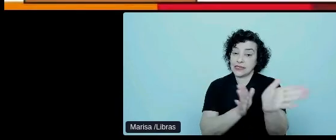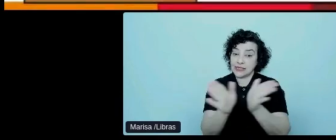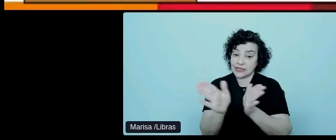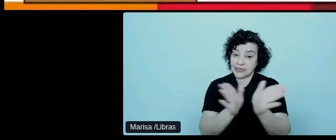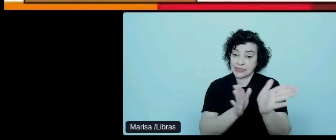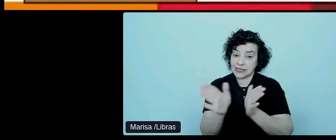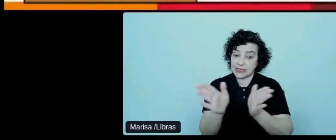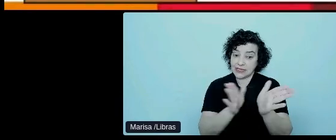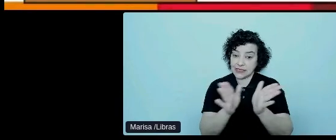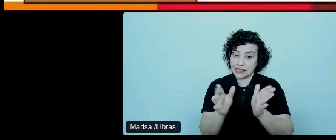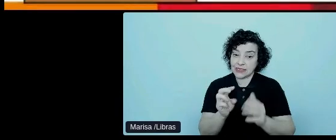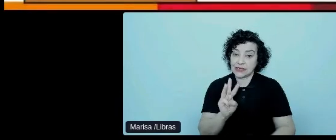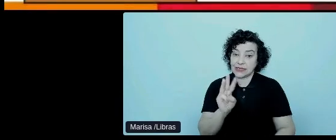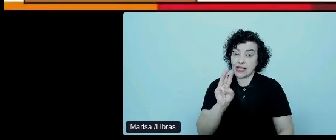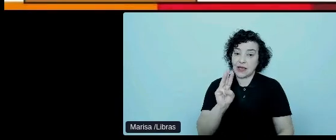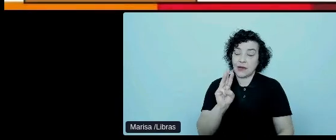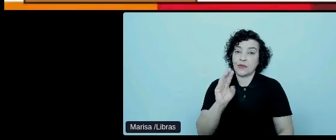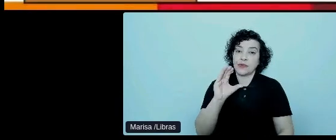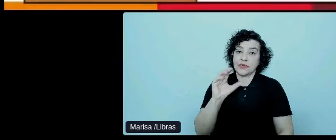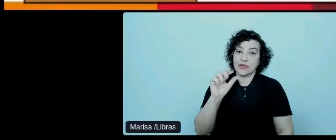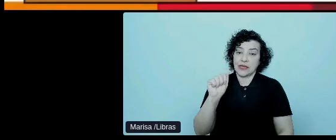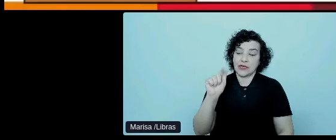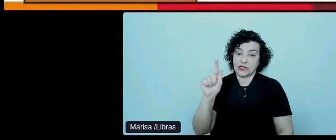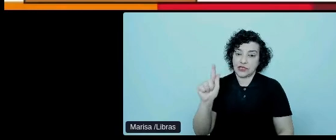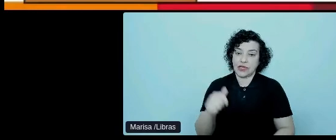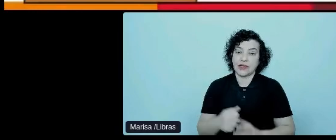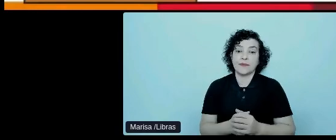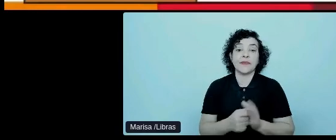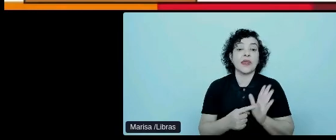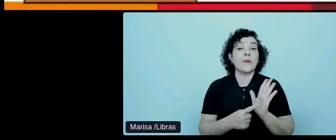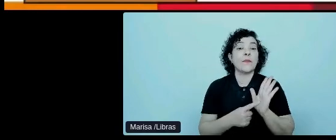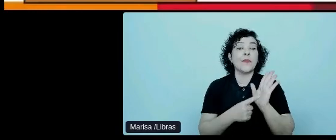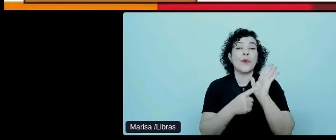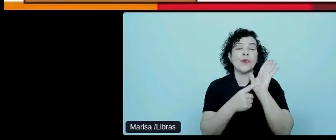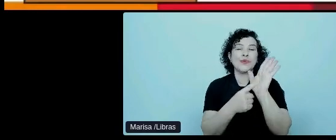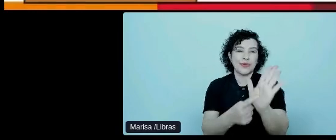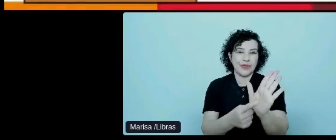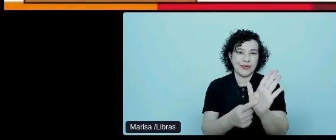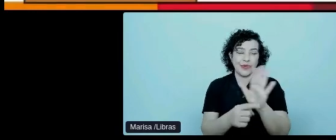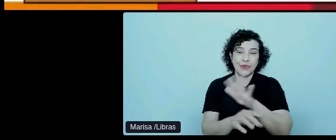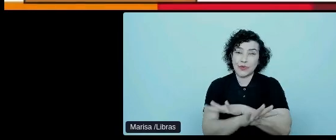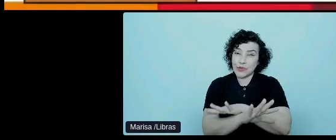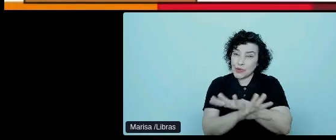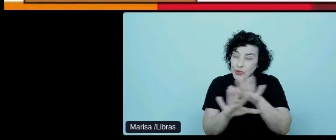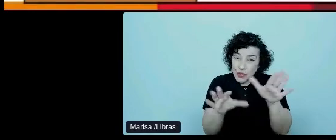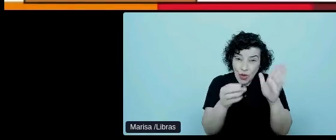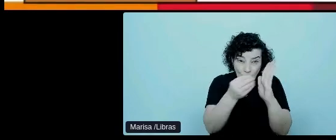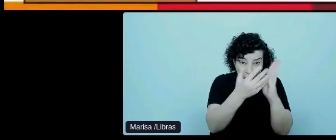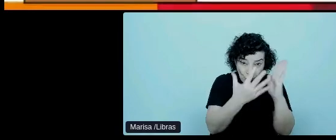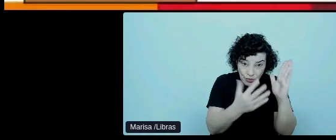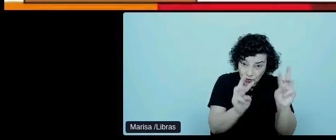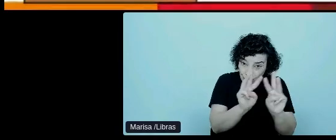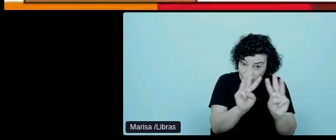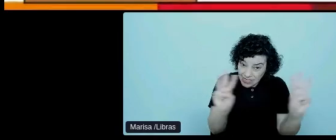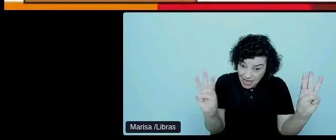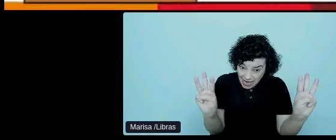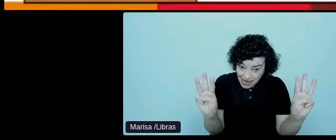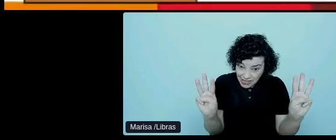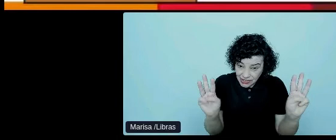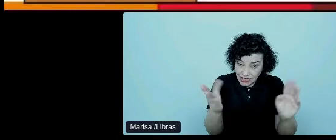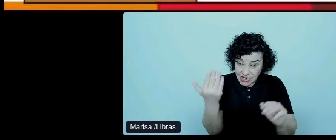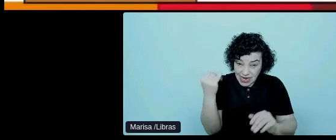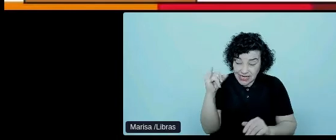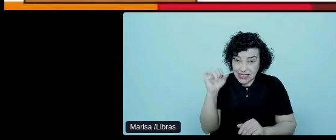da W3C. Então, mostrando que ela não é somente agora para o conteúdo web aqui. Como a Isa